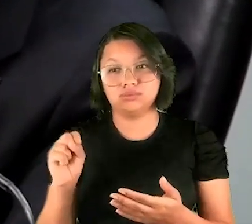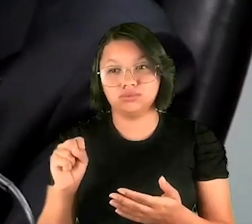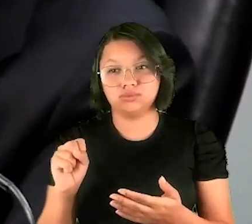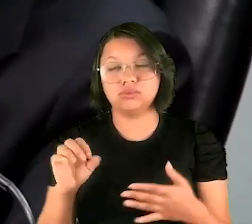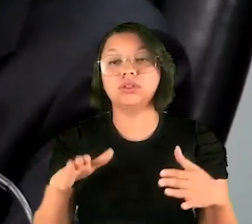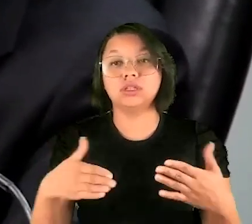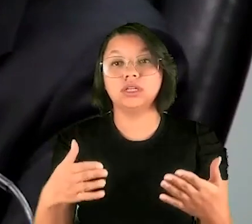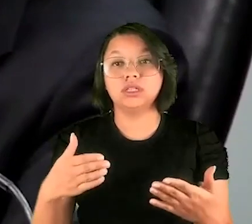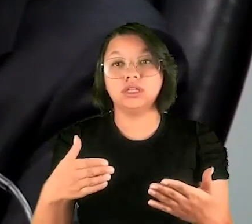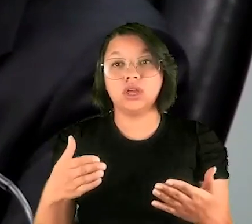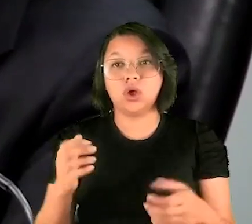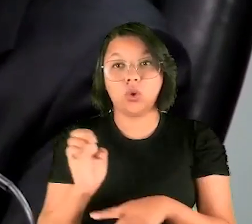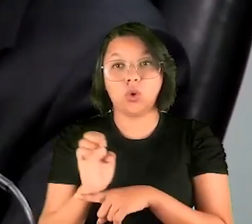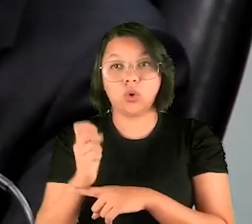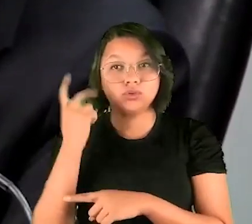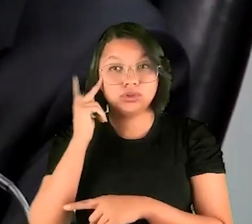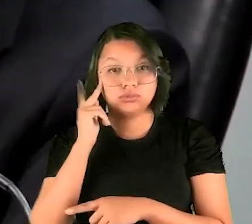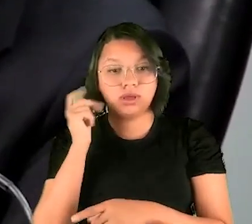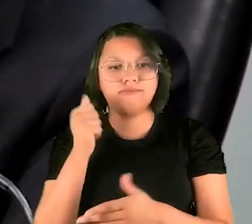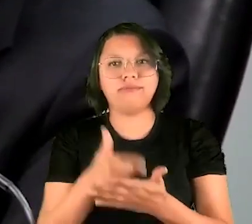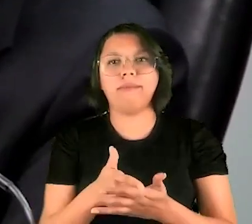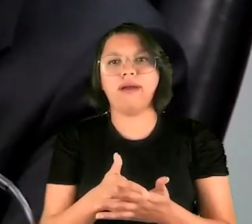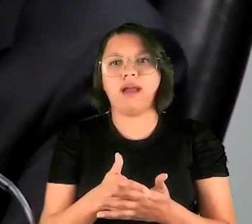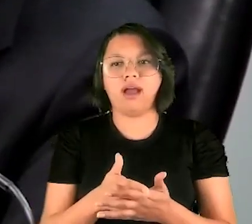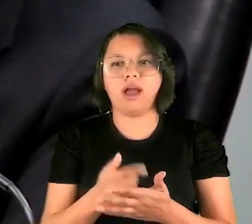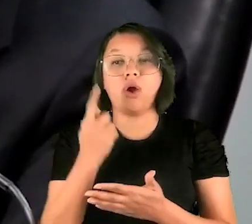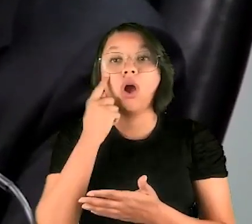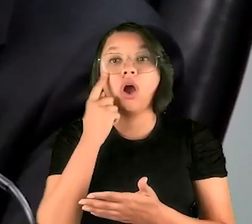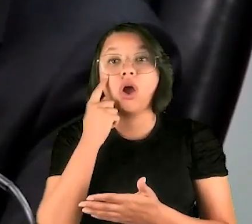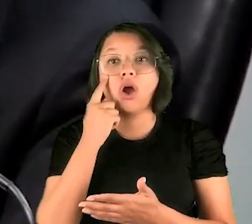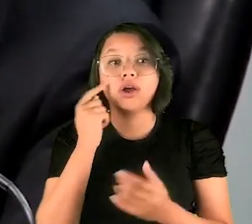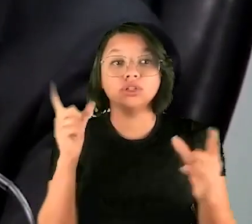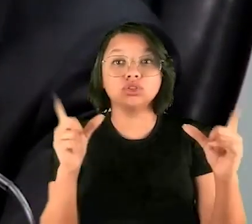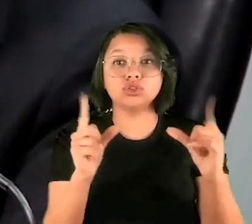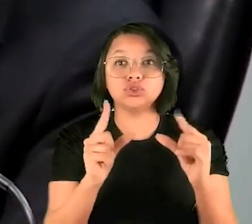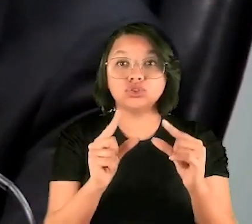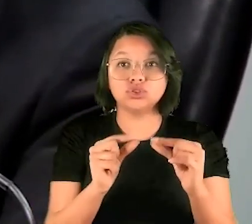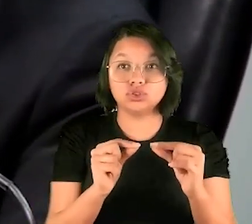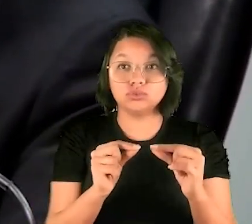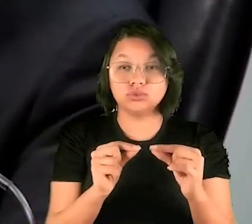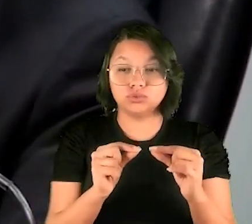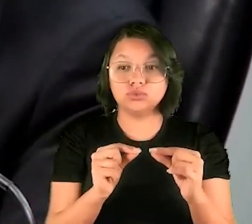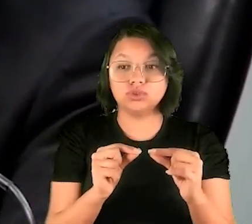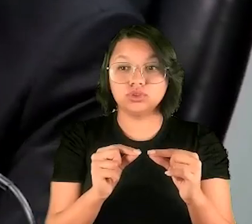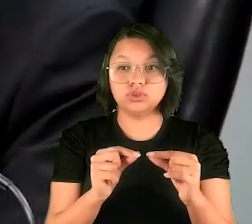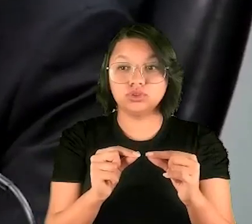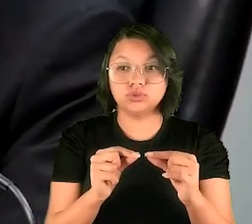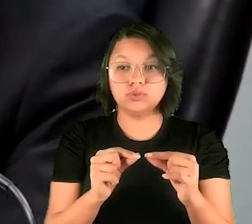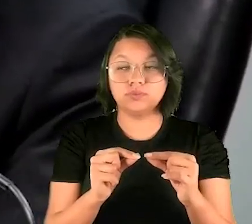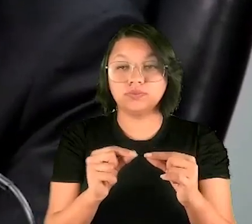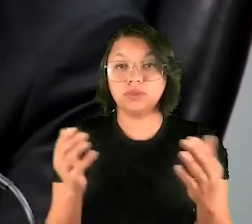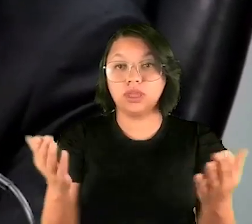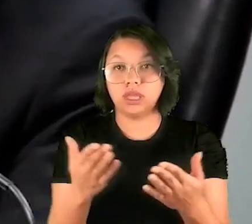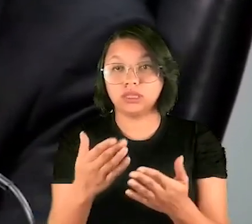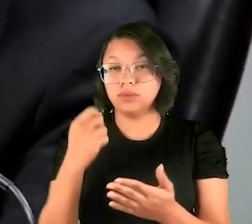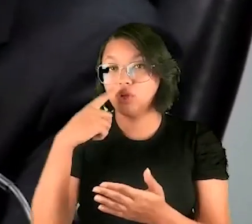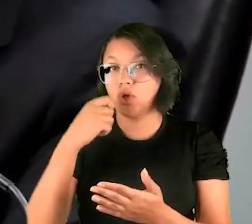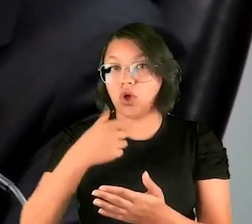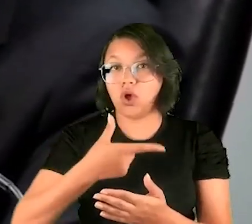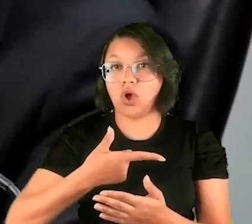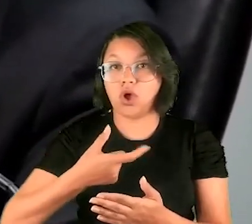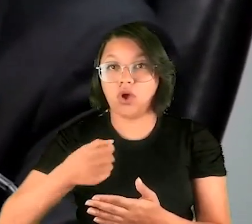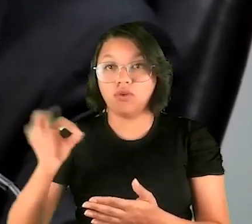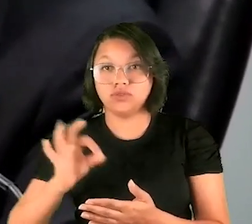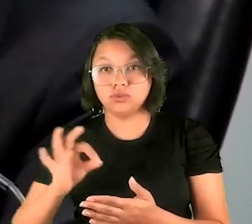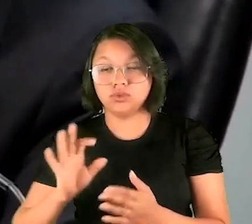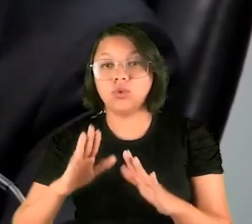Paulo vai bancar essas 7. E o que nós vimos é que ele reduziu o custo dessas 7 medicações em 20%. Porque quando vem